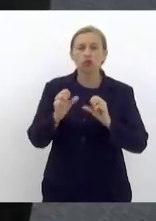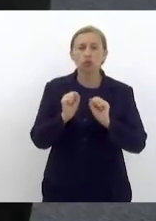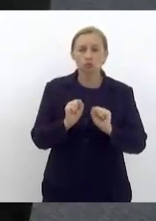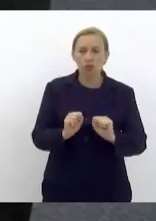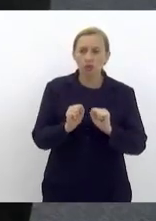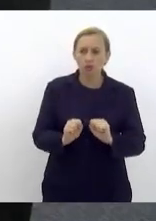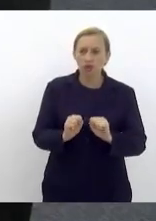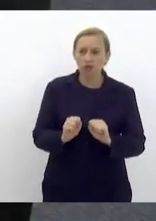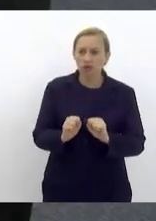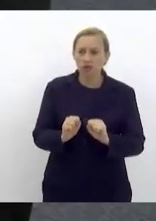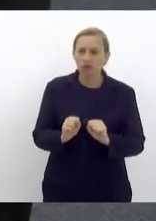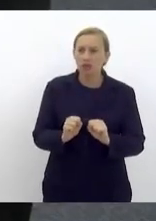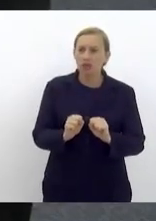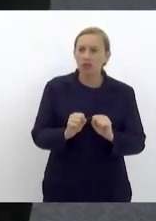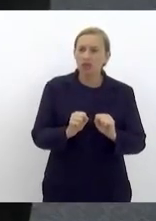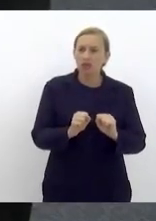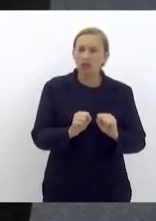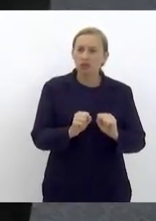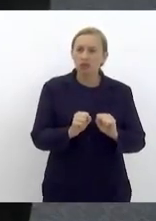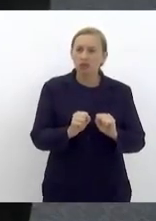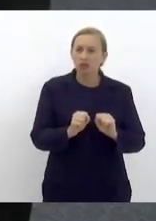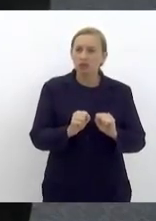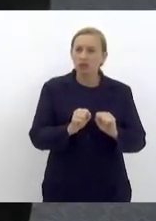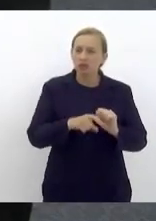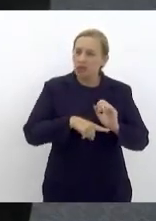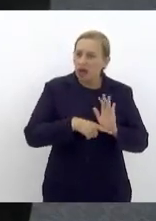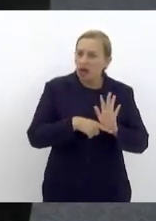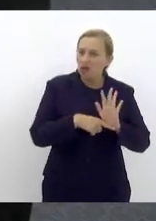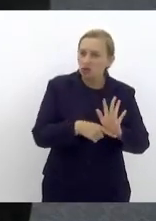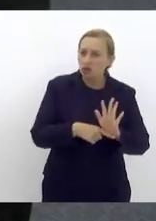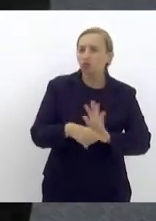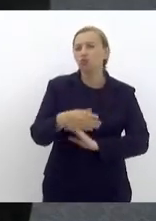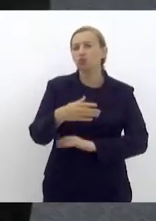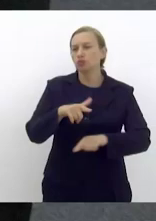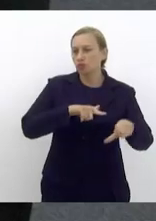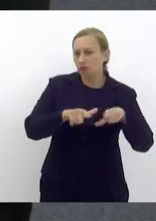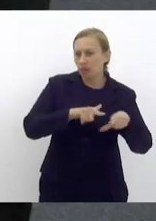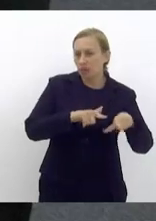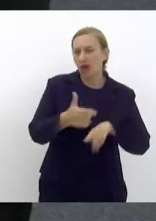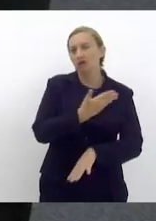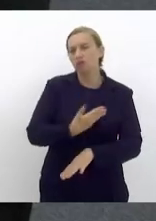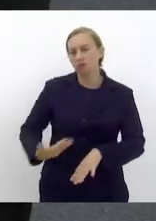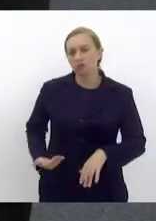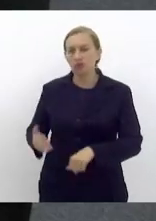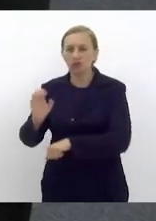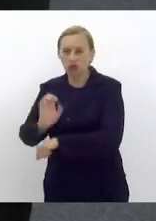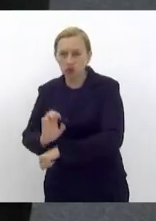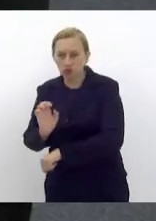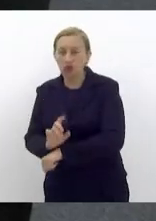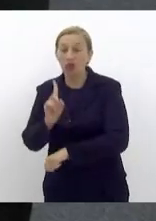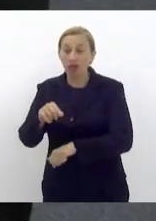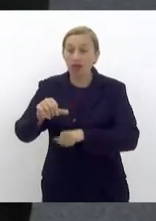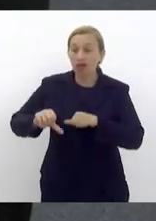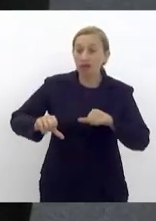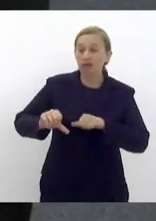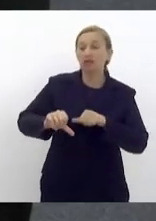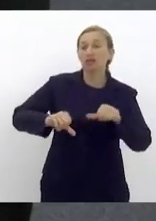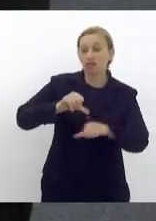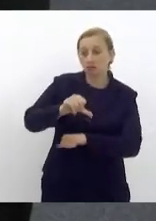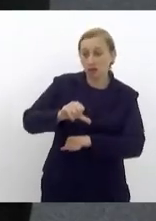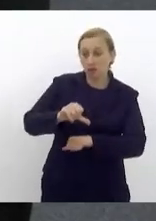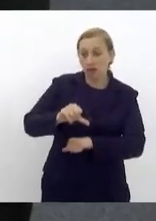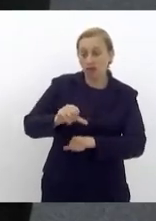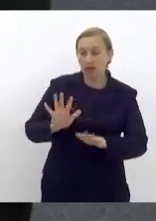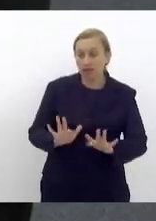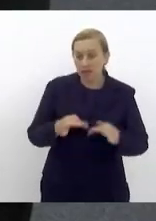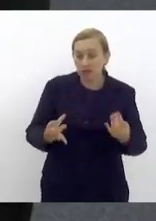ser da atribuição do governo do Estado, portanto, a nossa indicação legislativa é transformada em indicação simples,